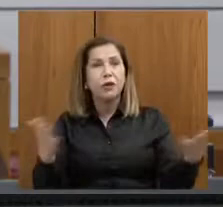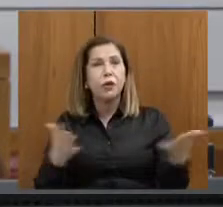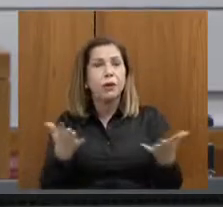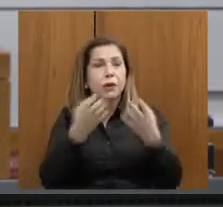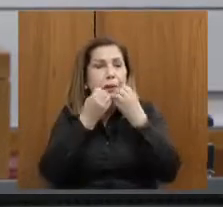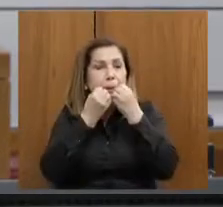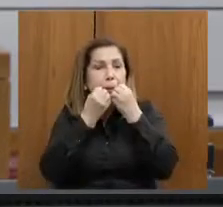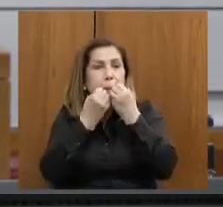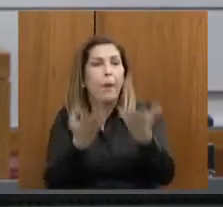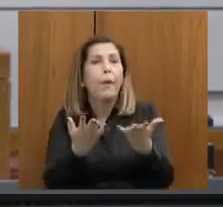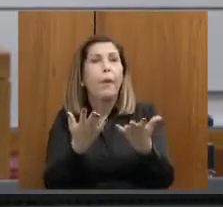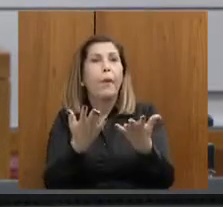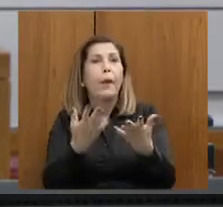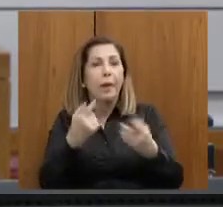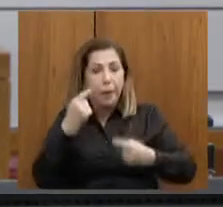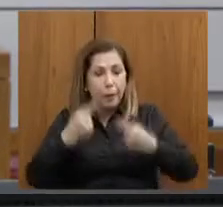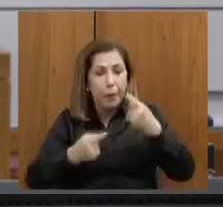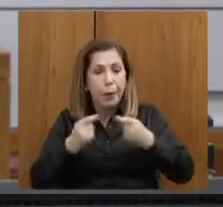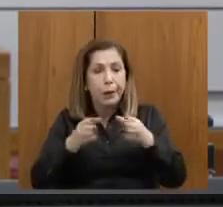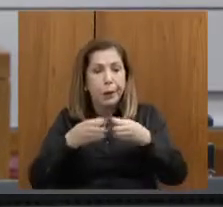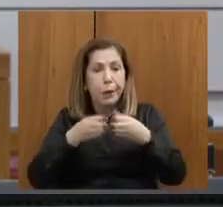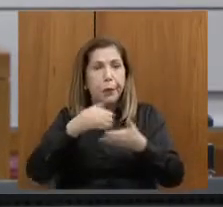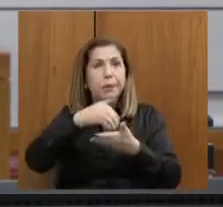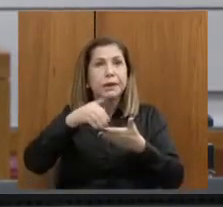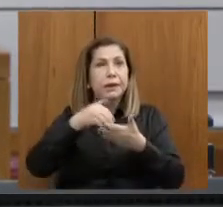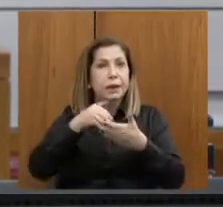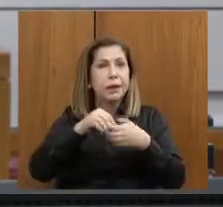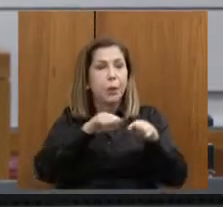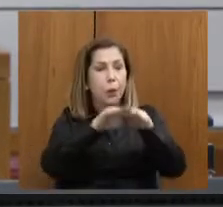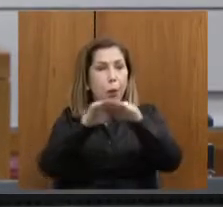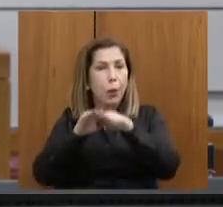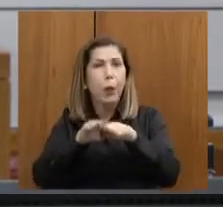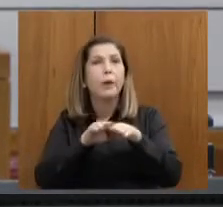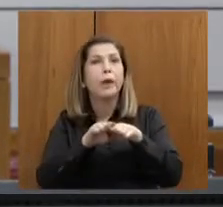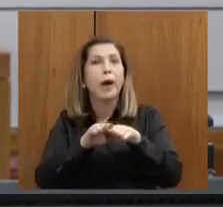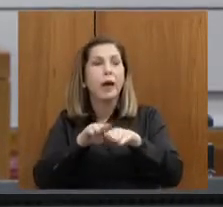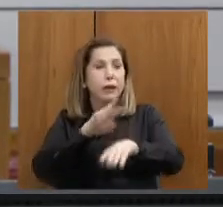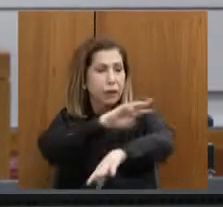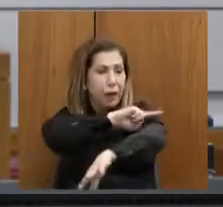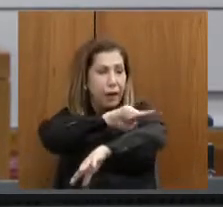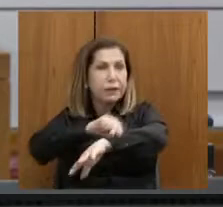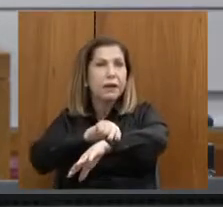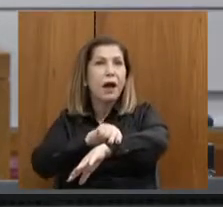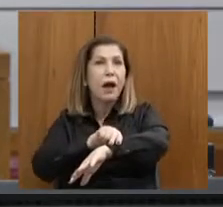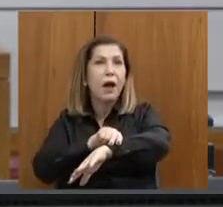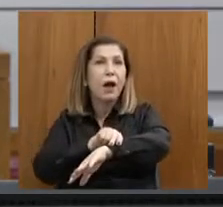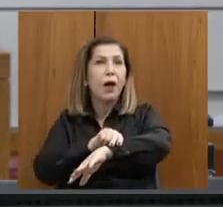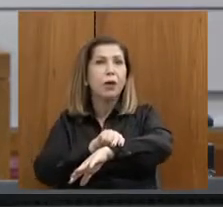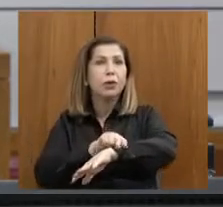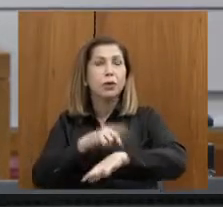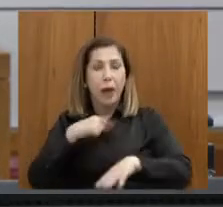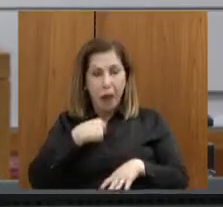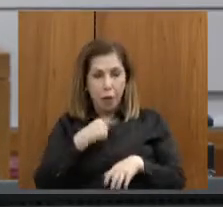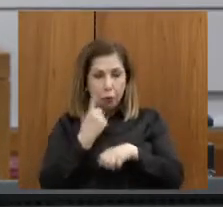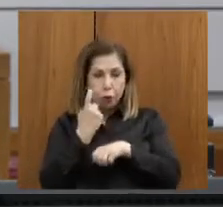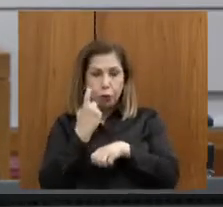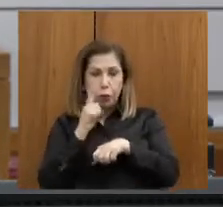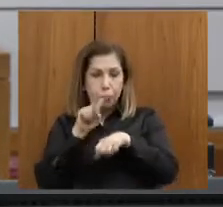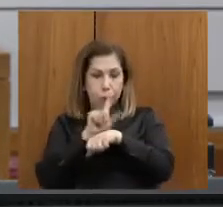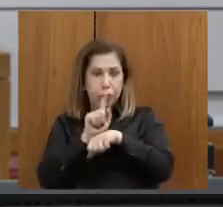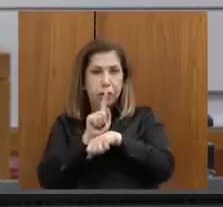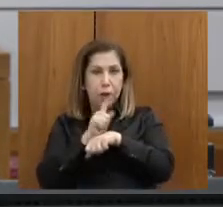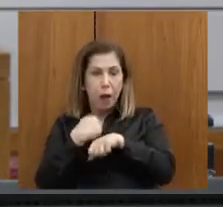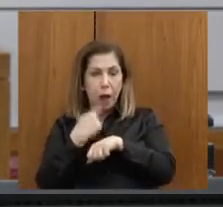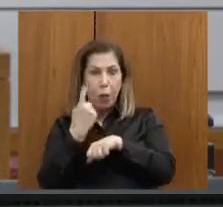e a diretoria de política para ação e promoção de igualdade racial estava de portas abertas Como eu disse não dá para fazer três tão sozinha e